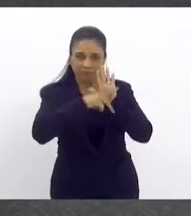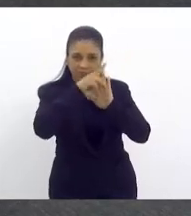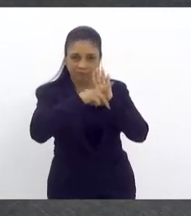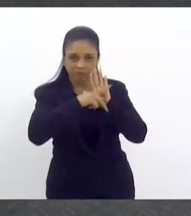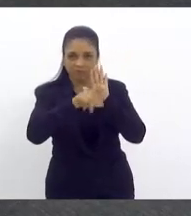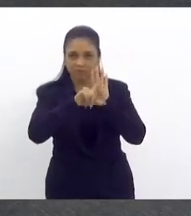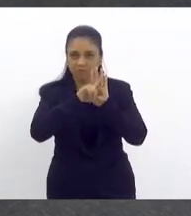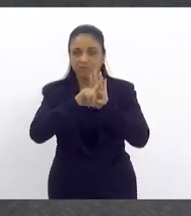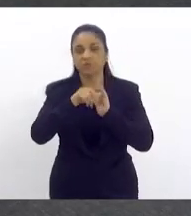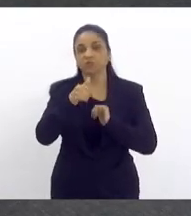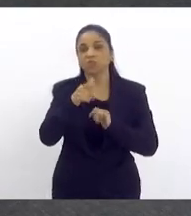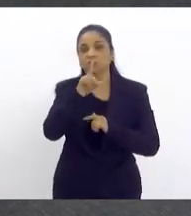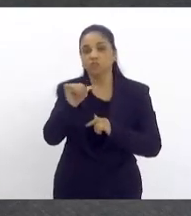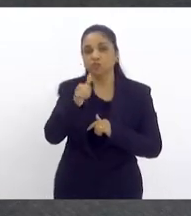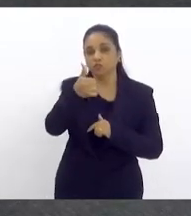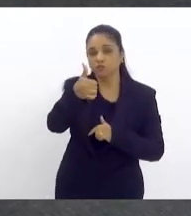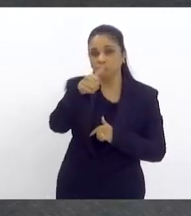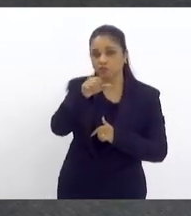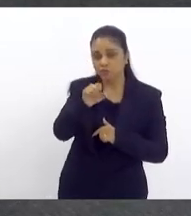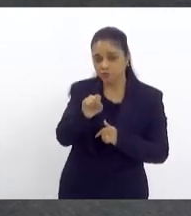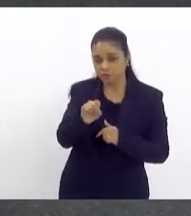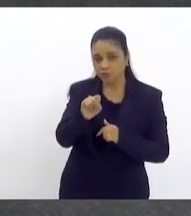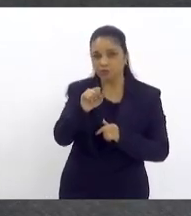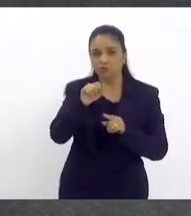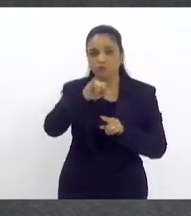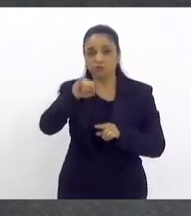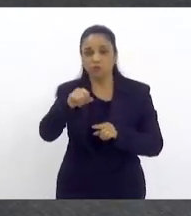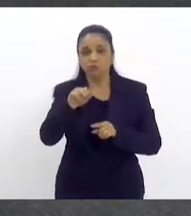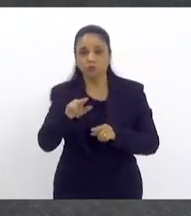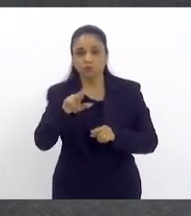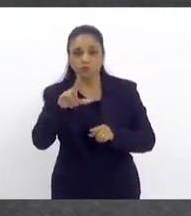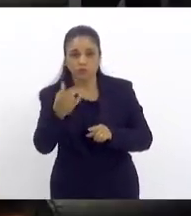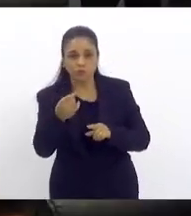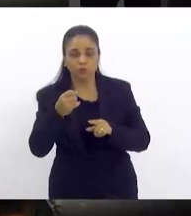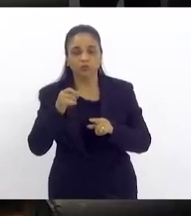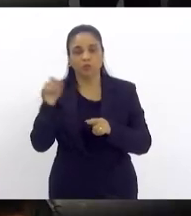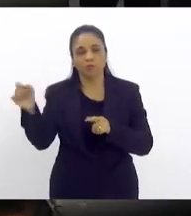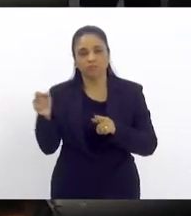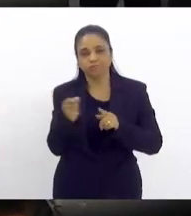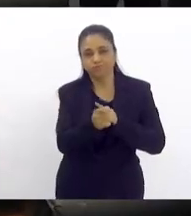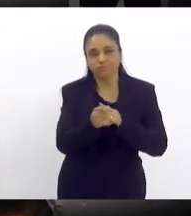o de Junho que é o dia de imigração japonesa Obrigada Presidente